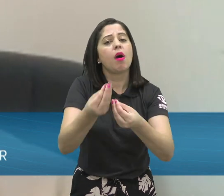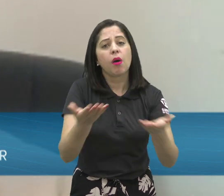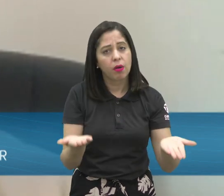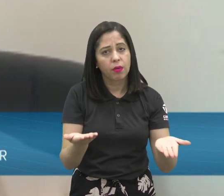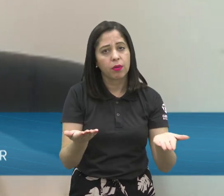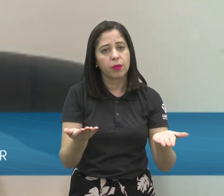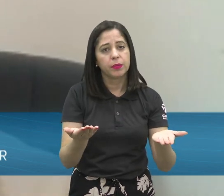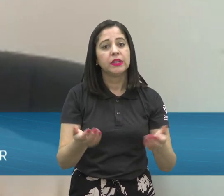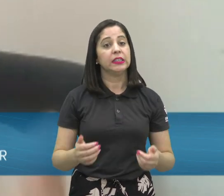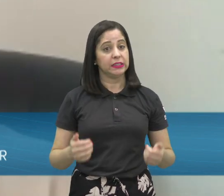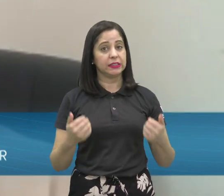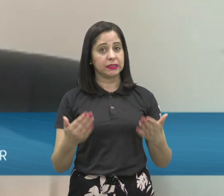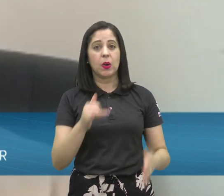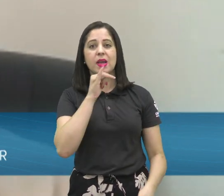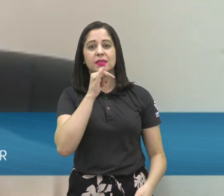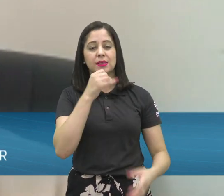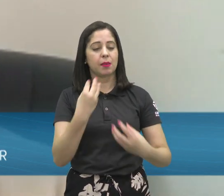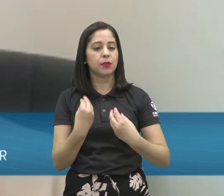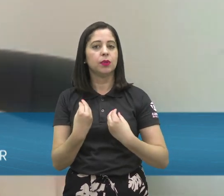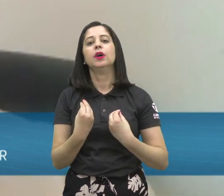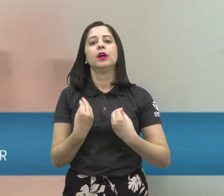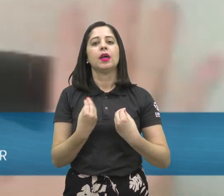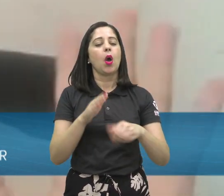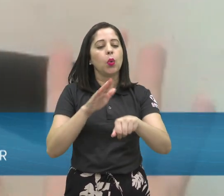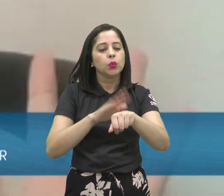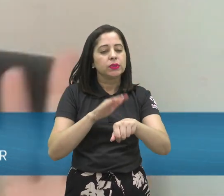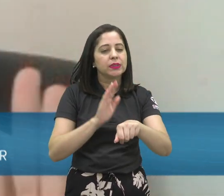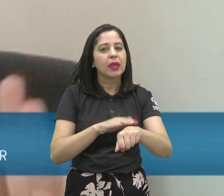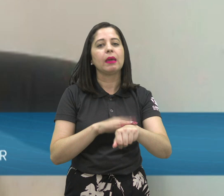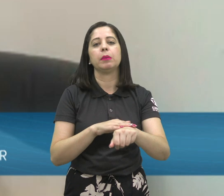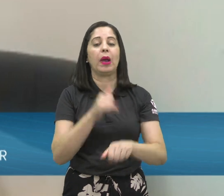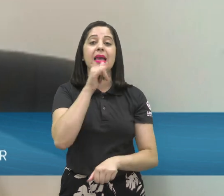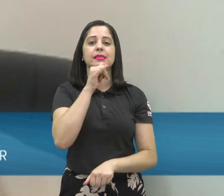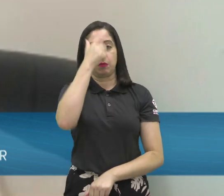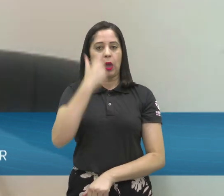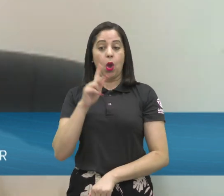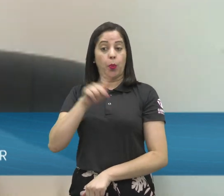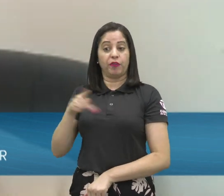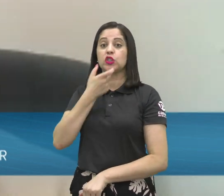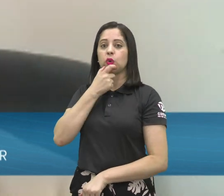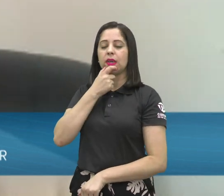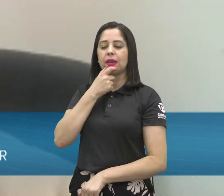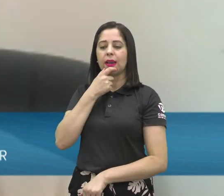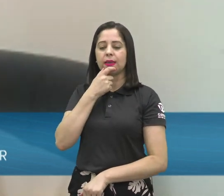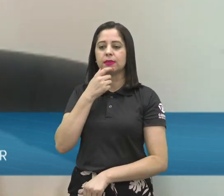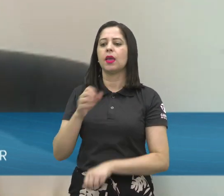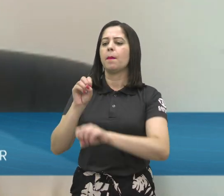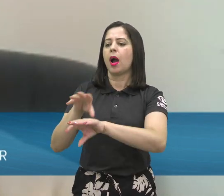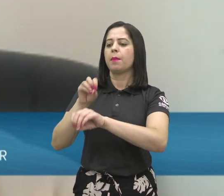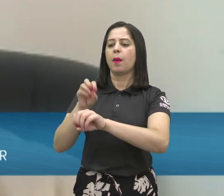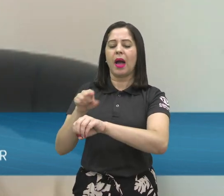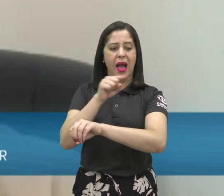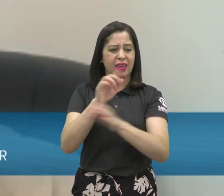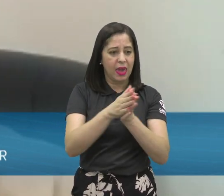você falou de, por exemplo, doar um tempo meu para eu, por exemplo, um professor de inglês, por exemplo, doar esse tempo para favorecer a sociedade, favorecer uma